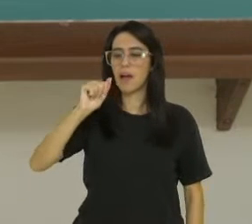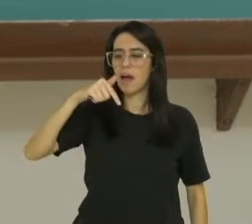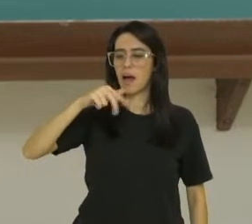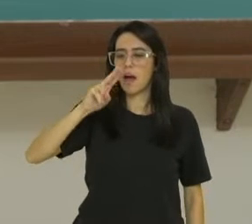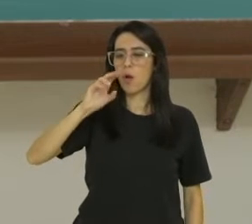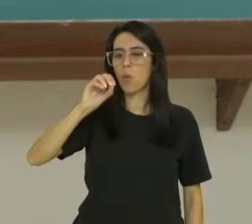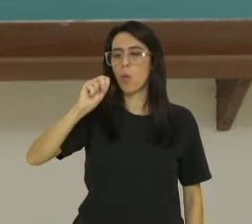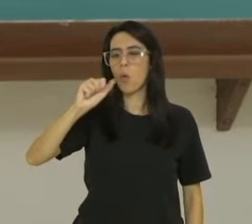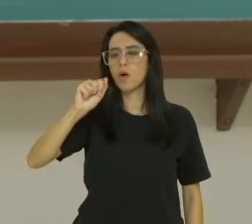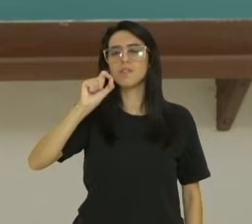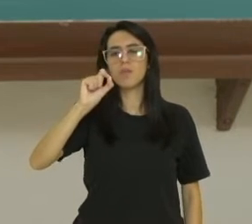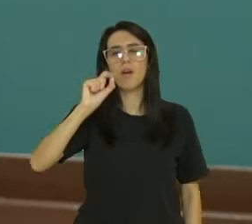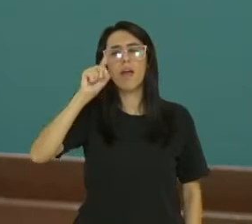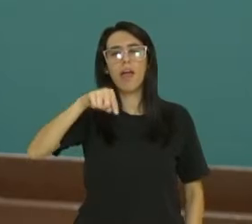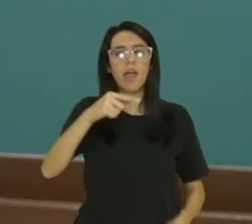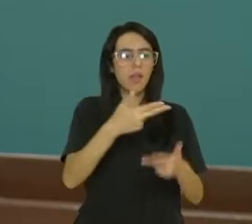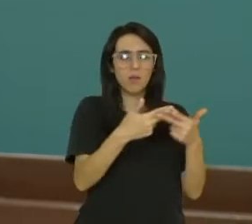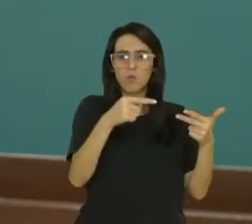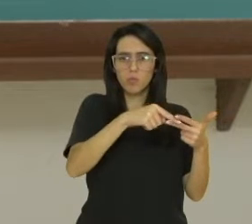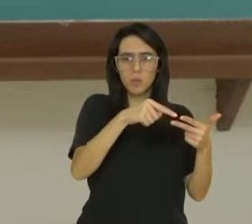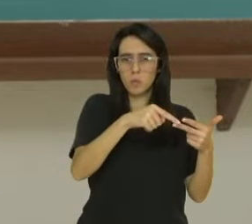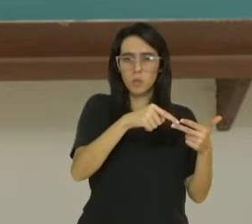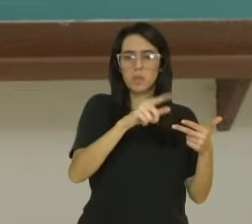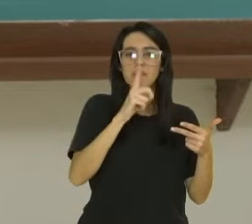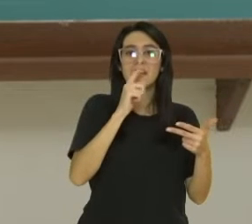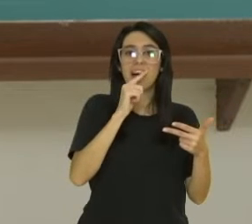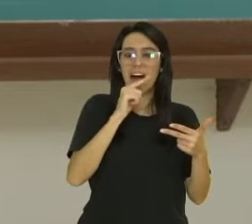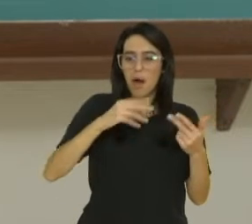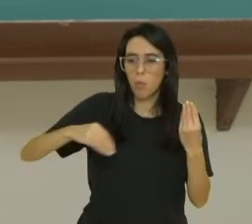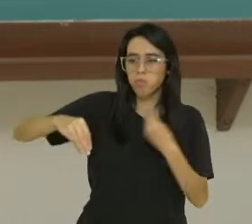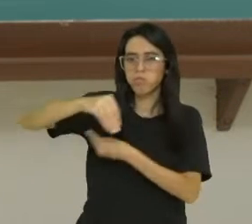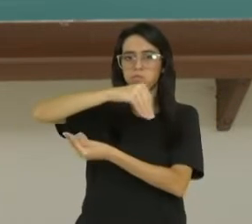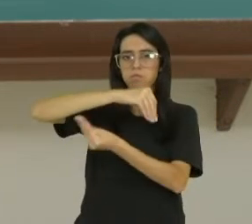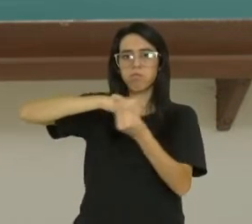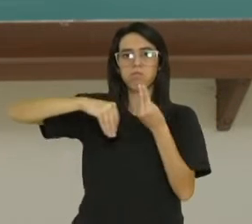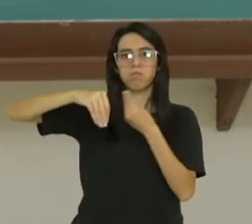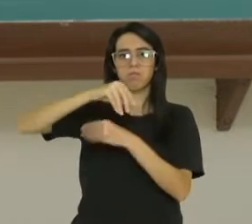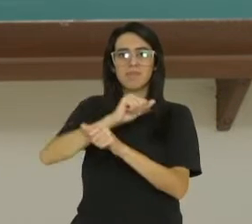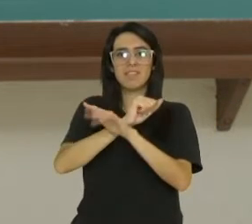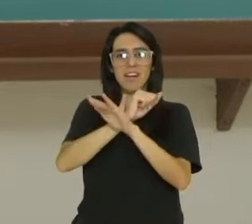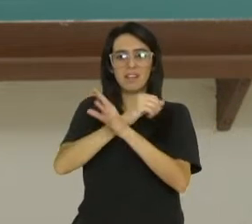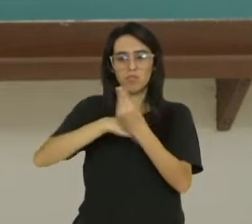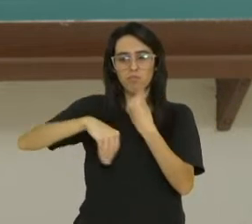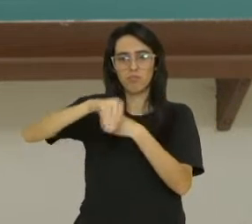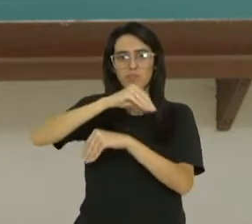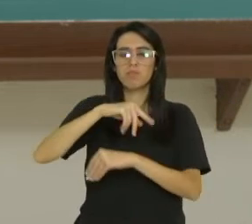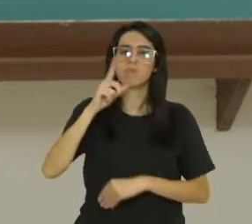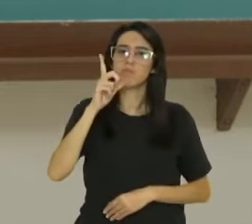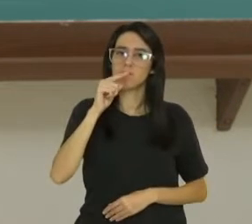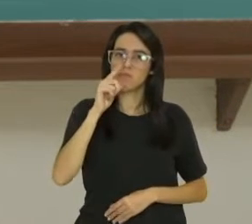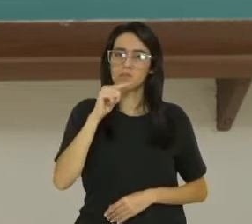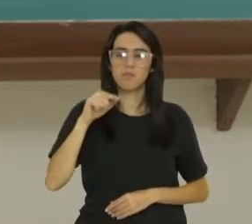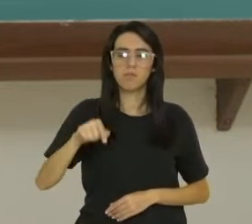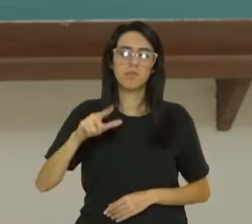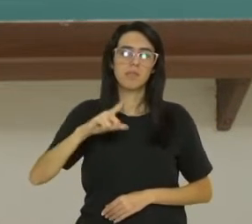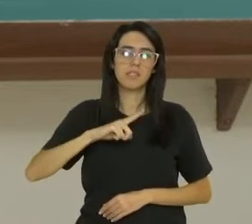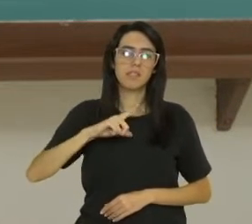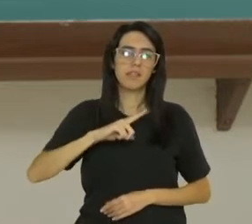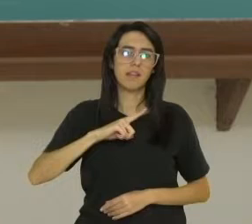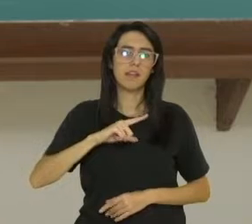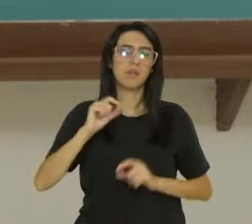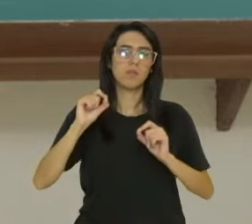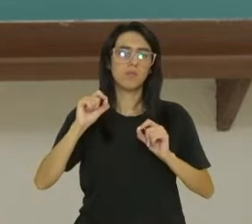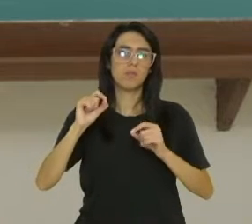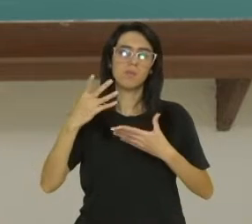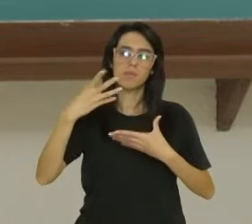significa que é a solução onde o solvente é a água, ou seja, quando esse ácido está dissolvido na água, ele vai ter a presença